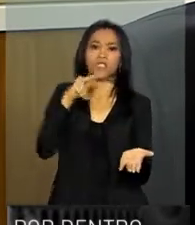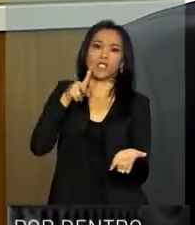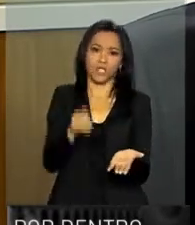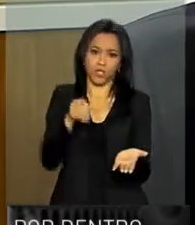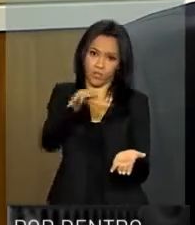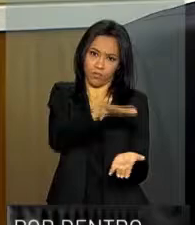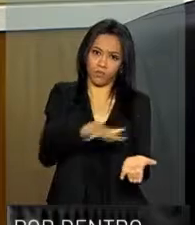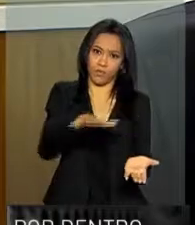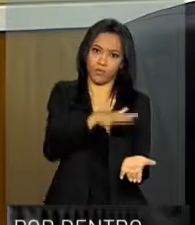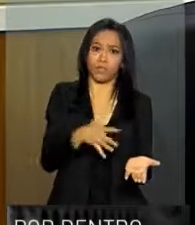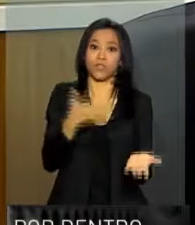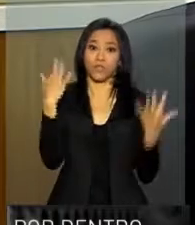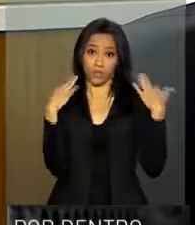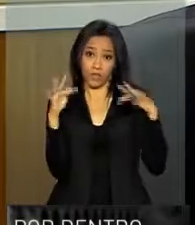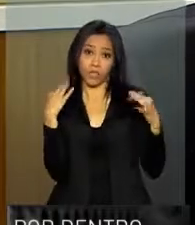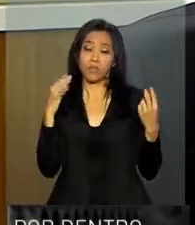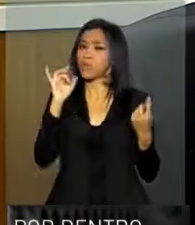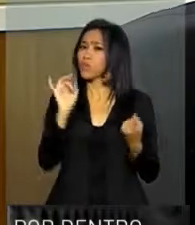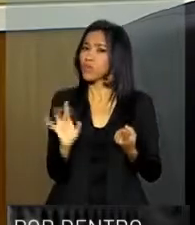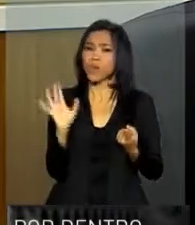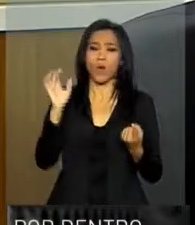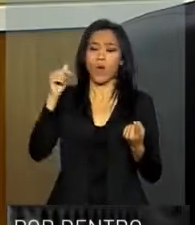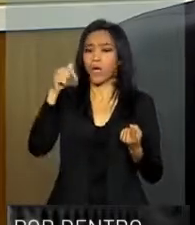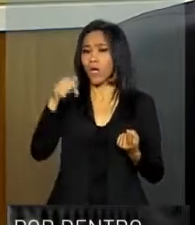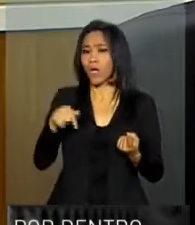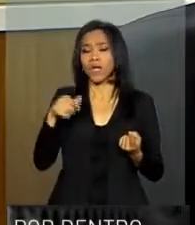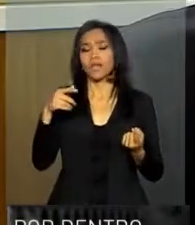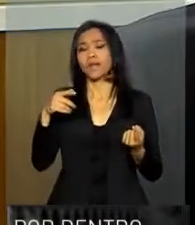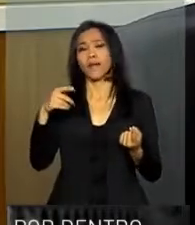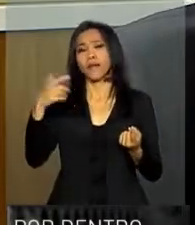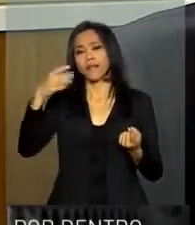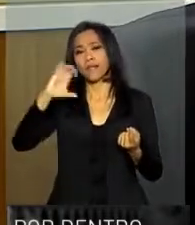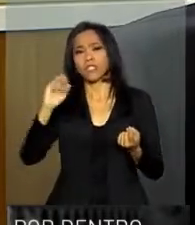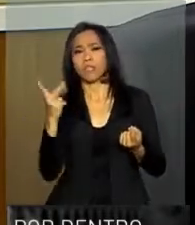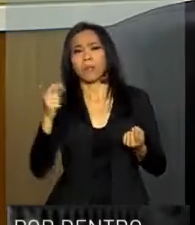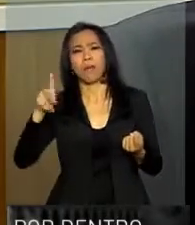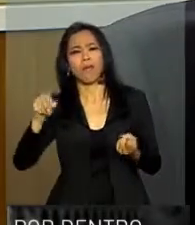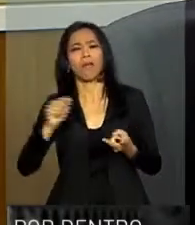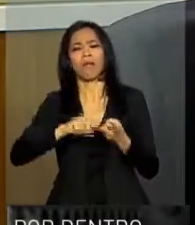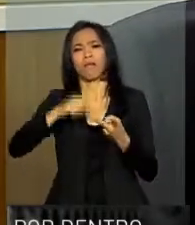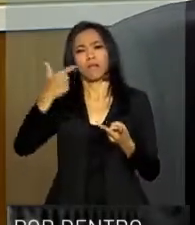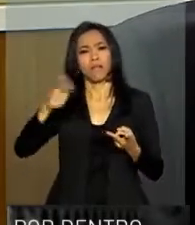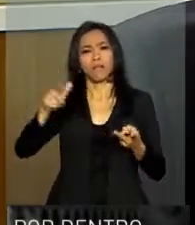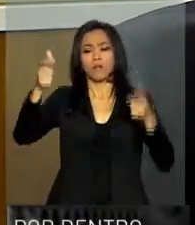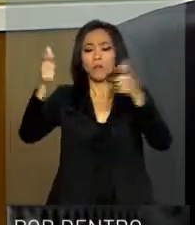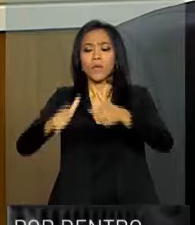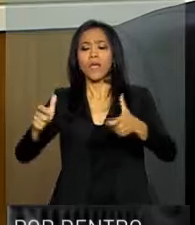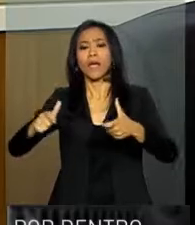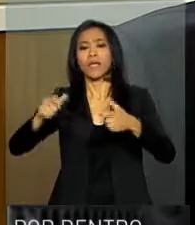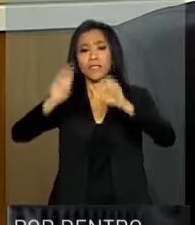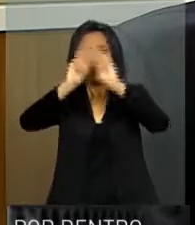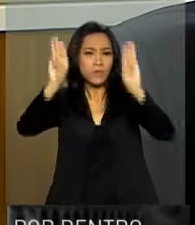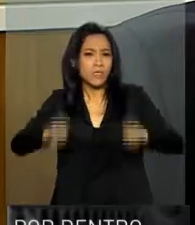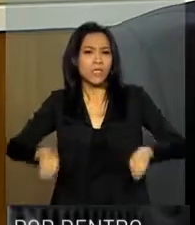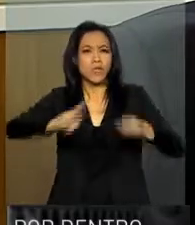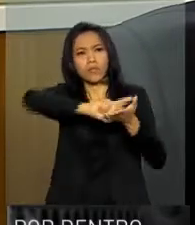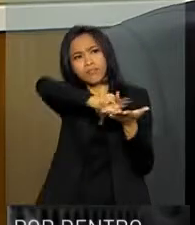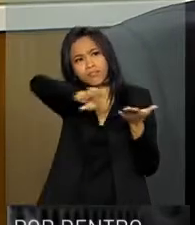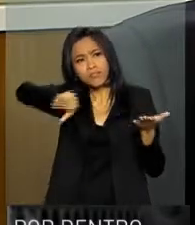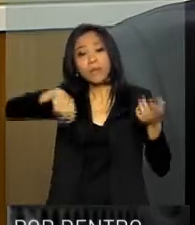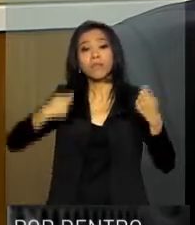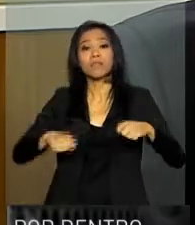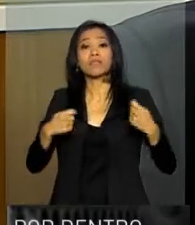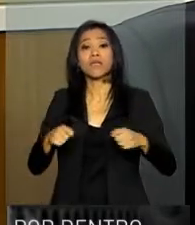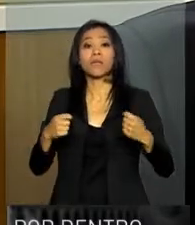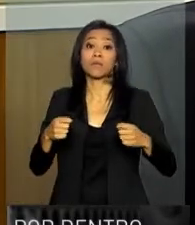também não só aqui mas nas cidades históricas também não só aqui mas nas horas também na direção do investimento privado nós temos que buscar